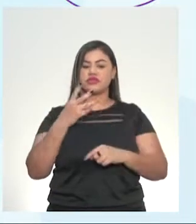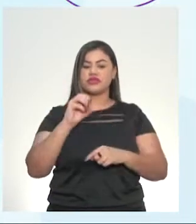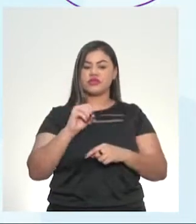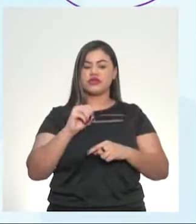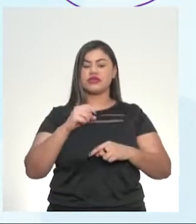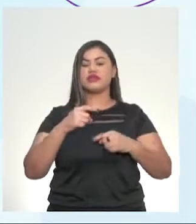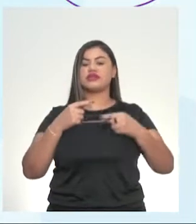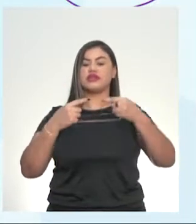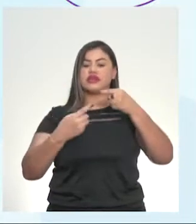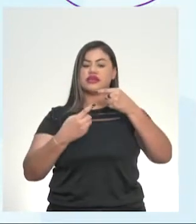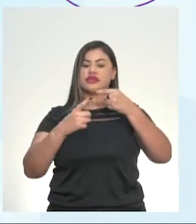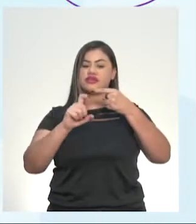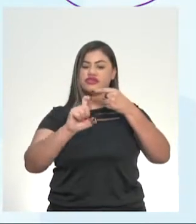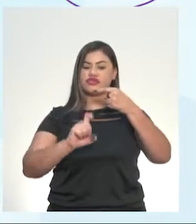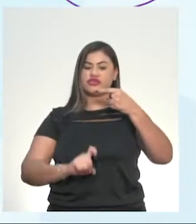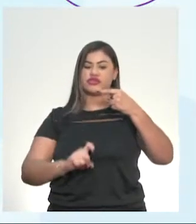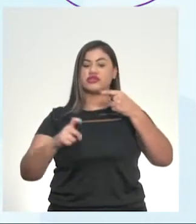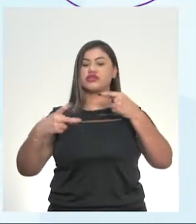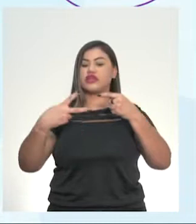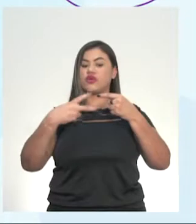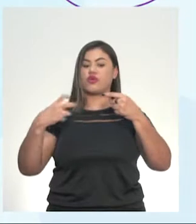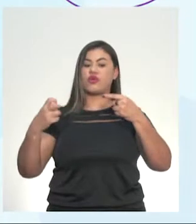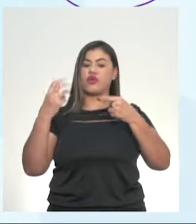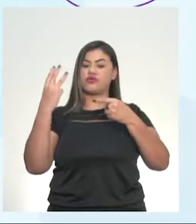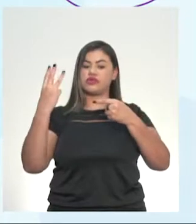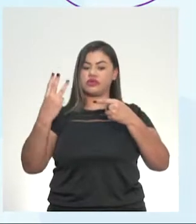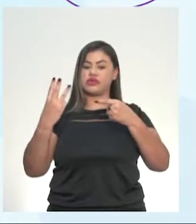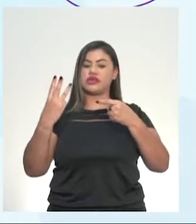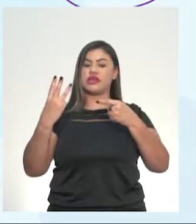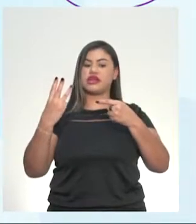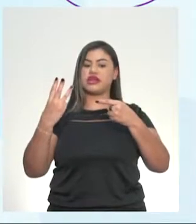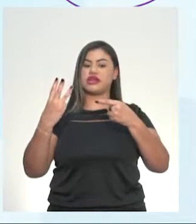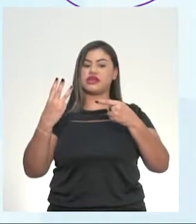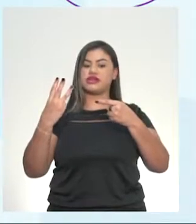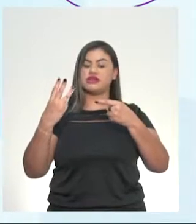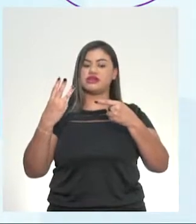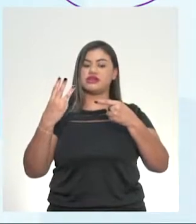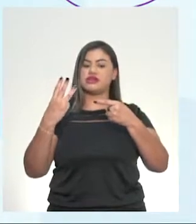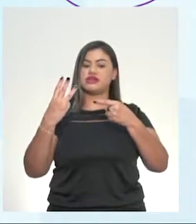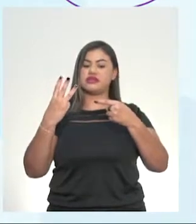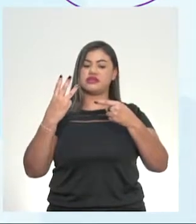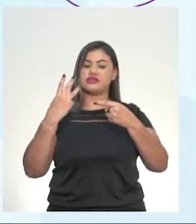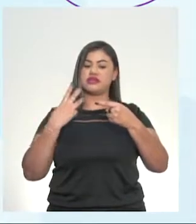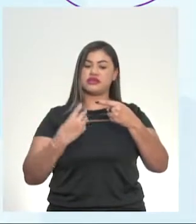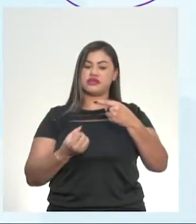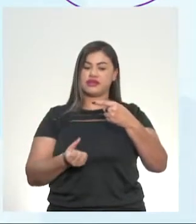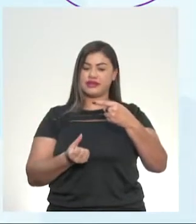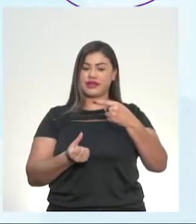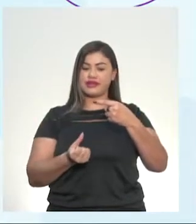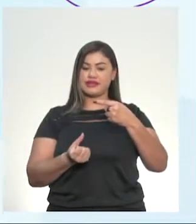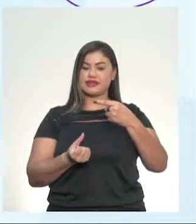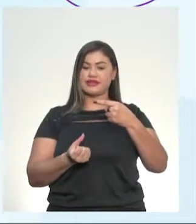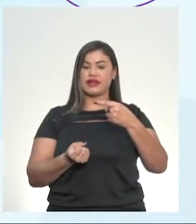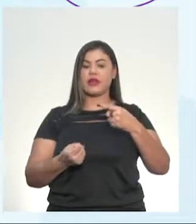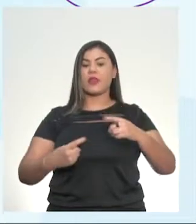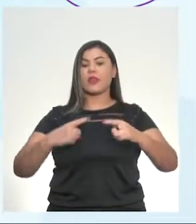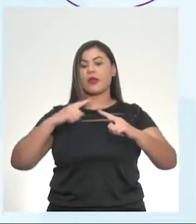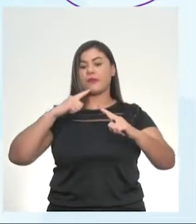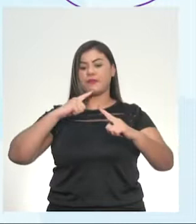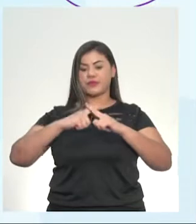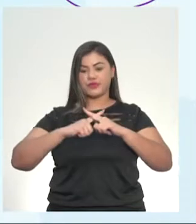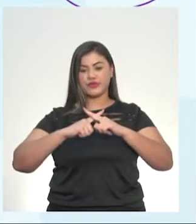igual T4, que é 3, dividido por T3, que é 6.